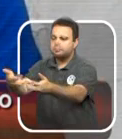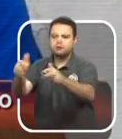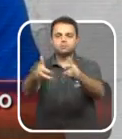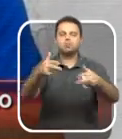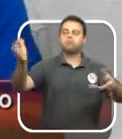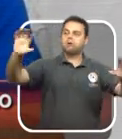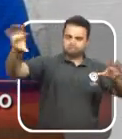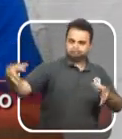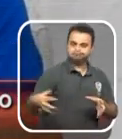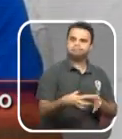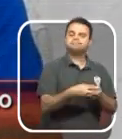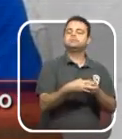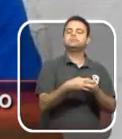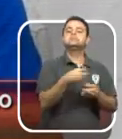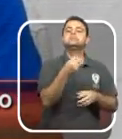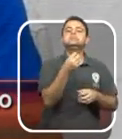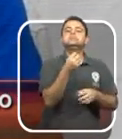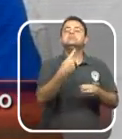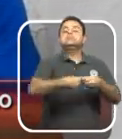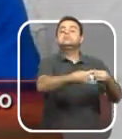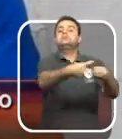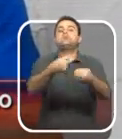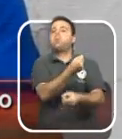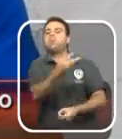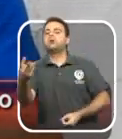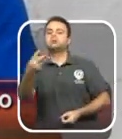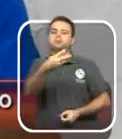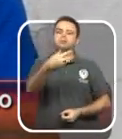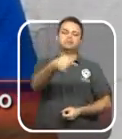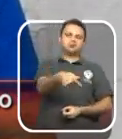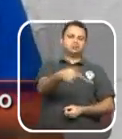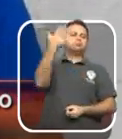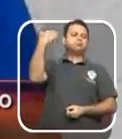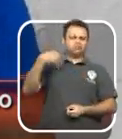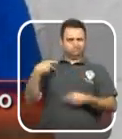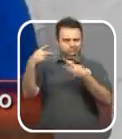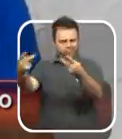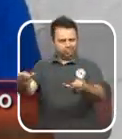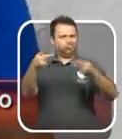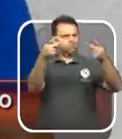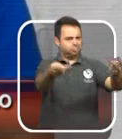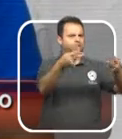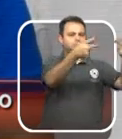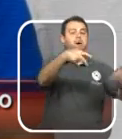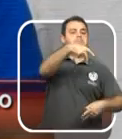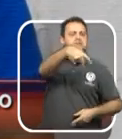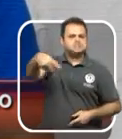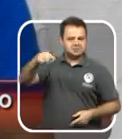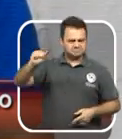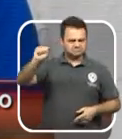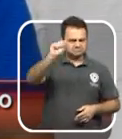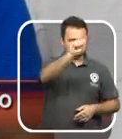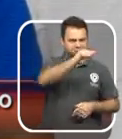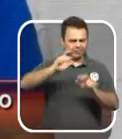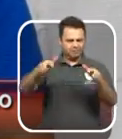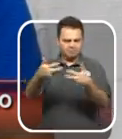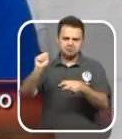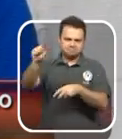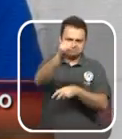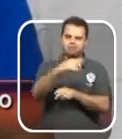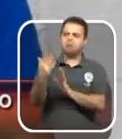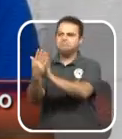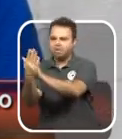metropolitana. Lembrando que aqui são 37 cidades, eu me lembro que eu visitei a maioria dos presidentes do Poder